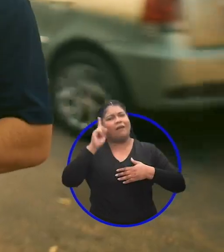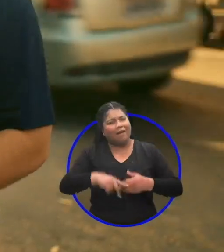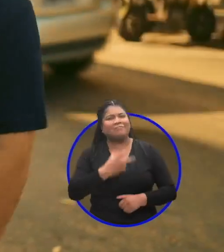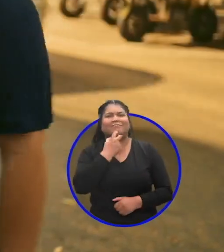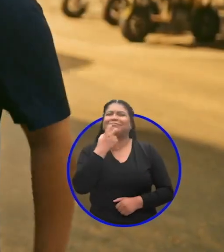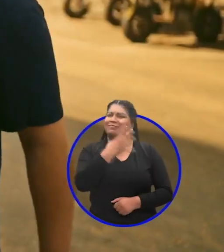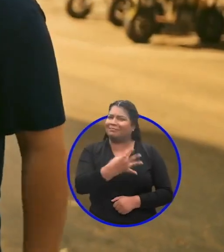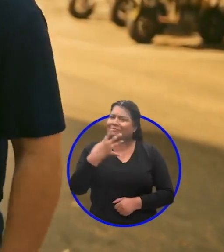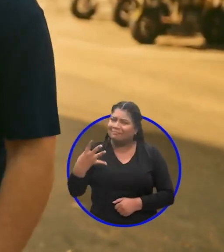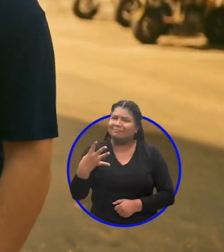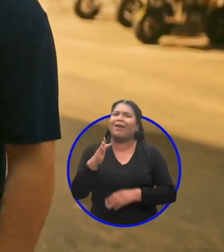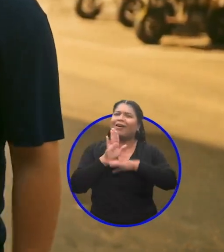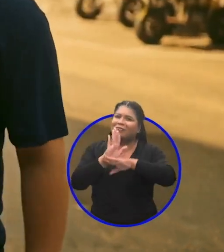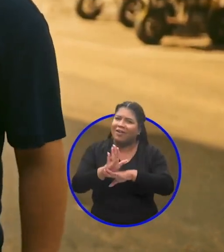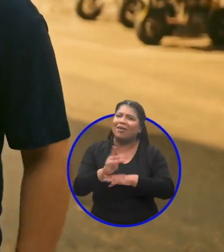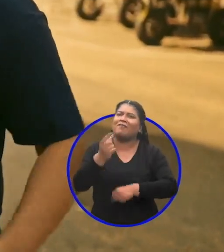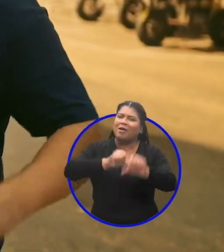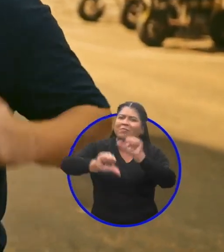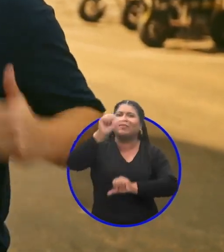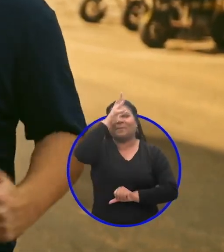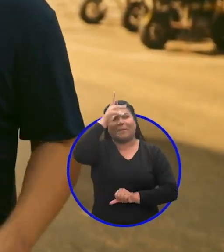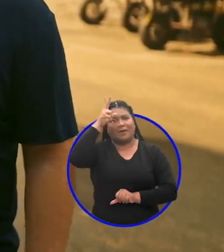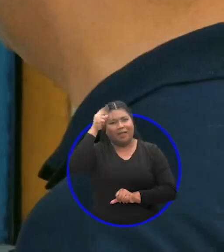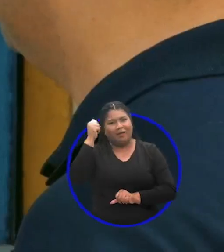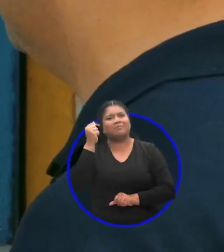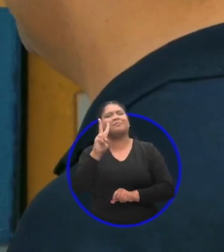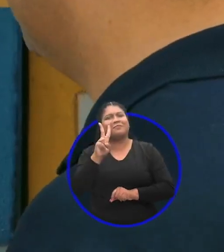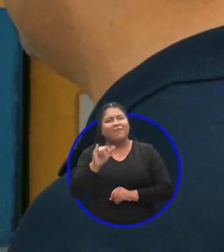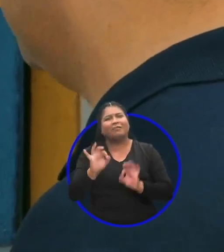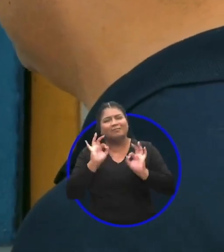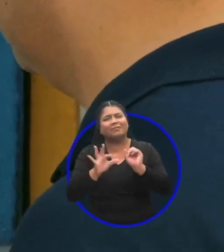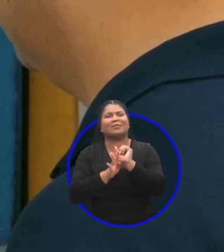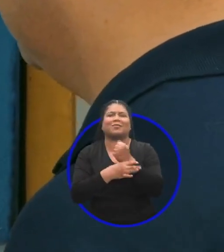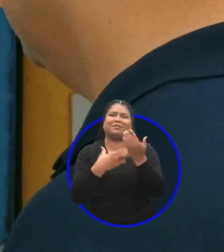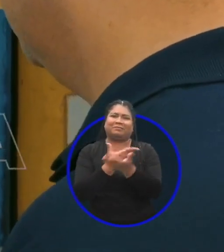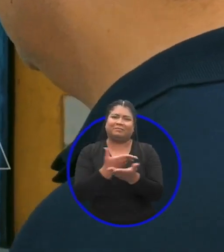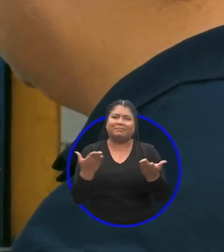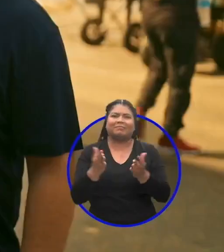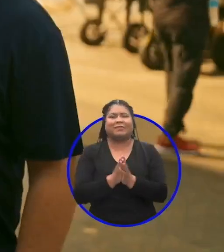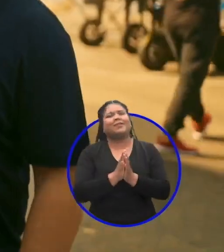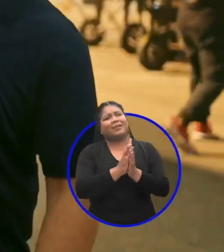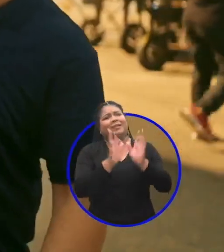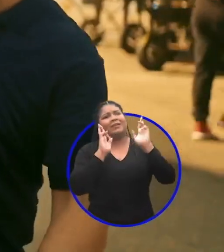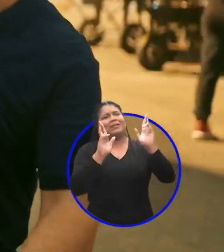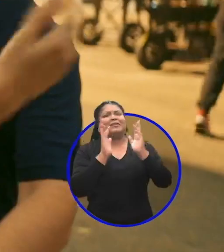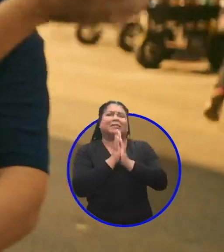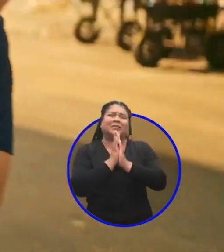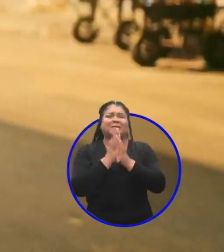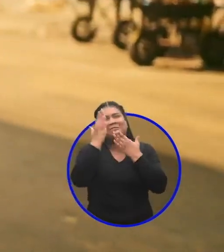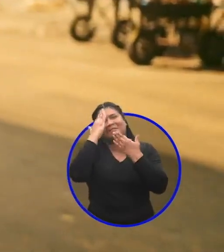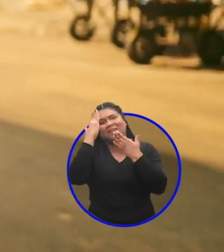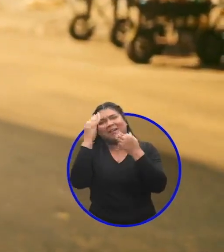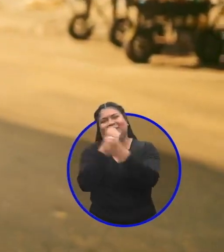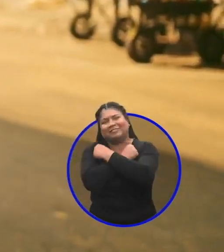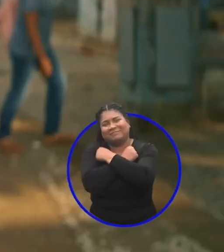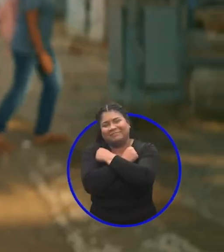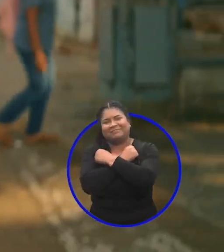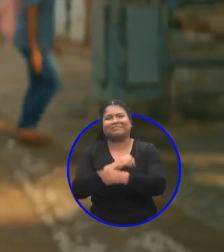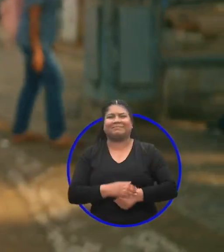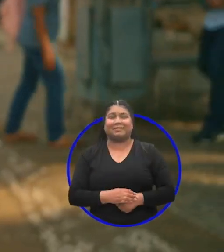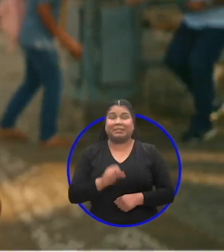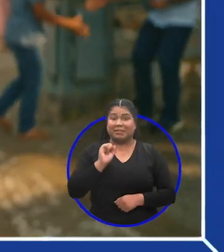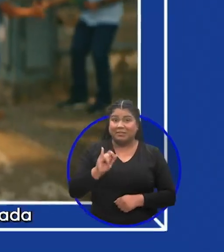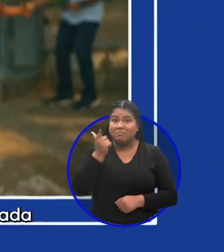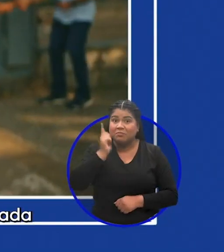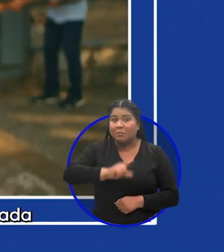Cidade 44, que nós vamos mudar Manaus e nós vamos trazer mais segurança aqui. É a nossa esperança. Obrigado. Se eu for